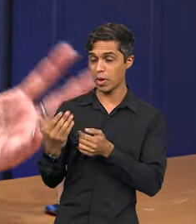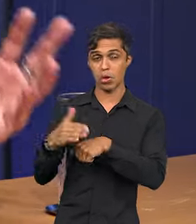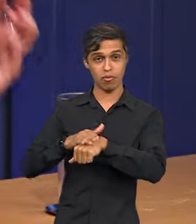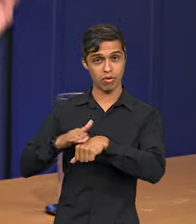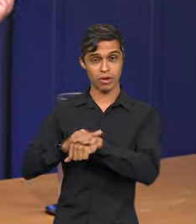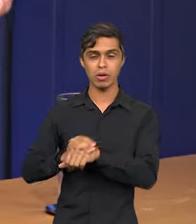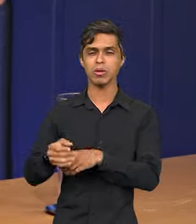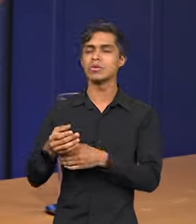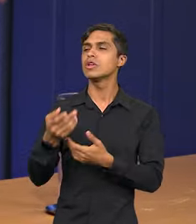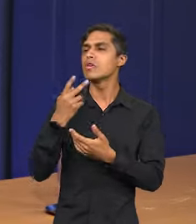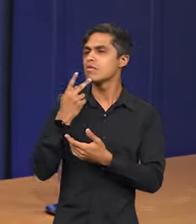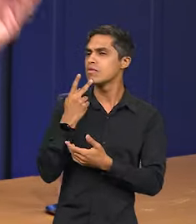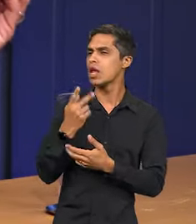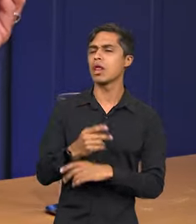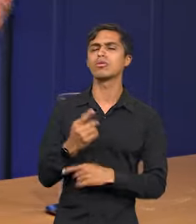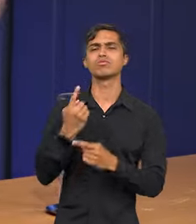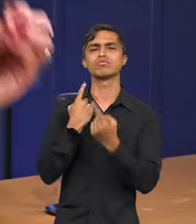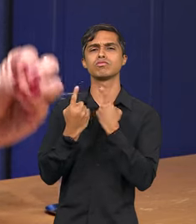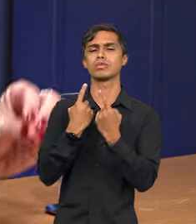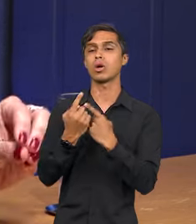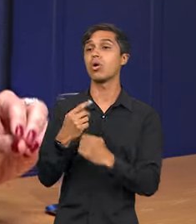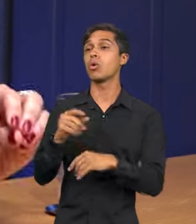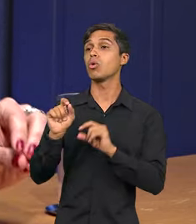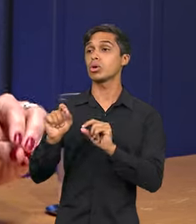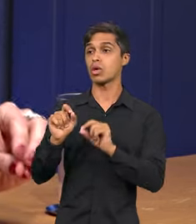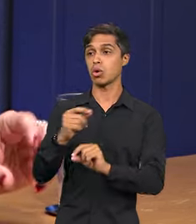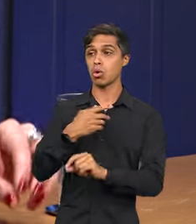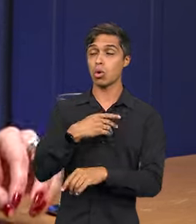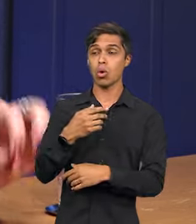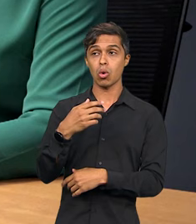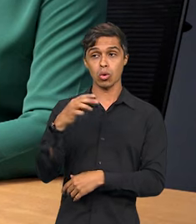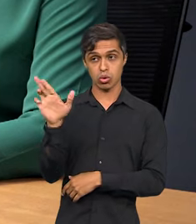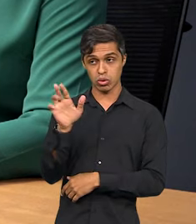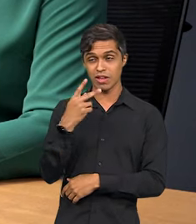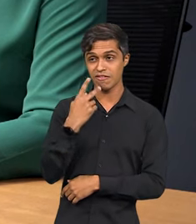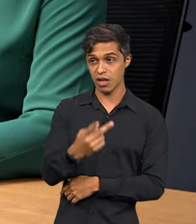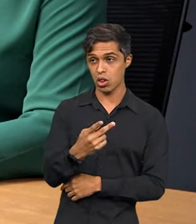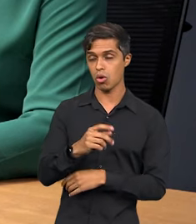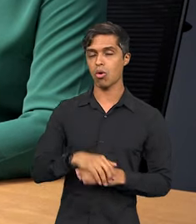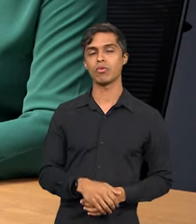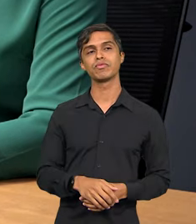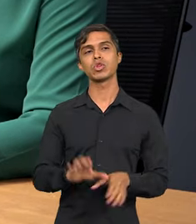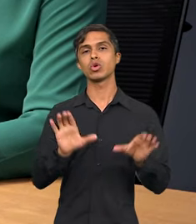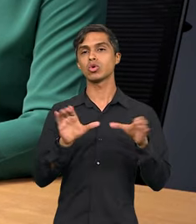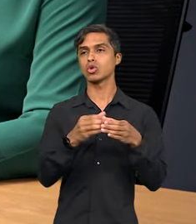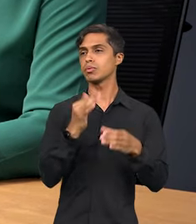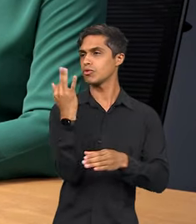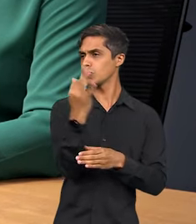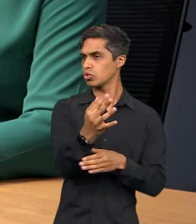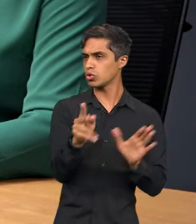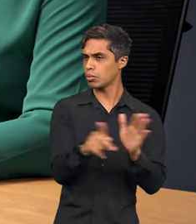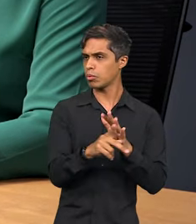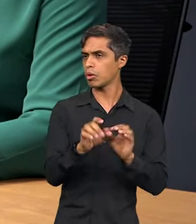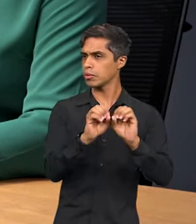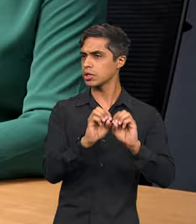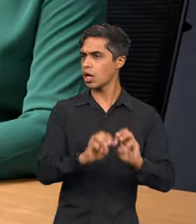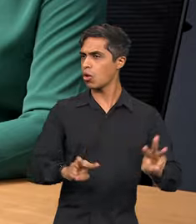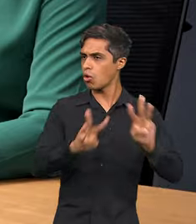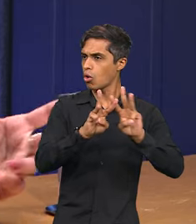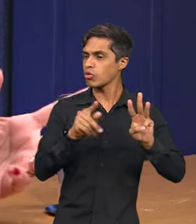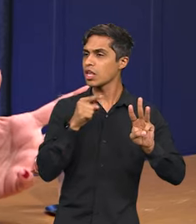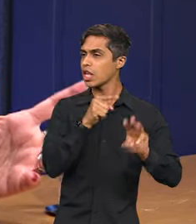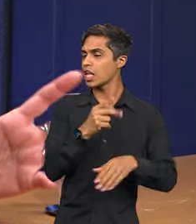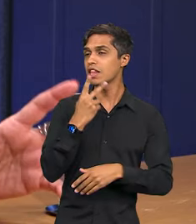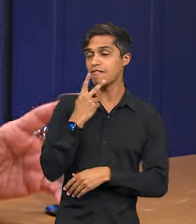conversa puxando um pouco por um discurso que o presidente Lula fez na Cúpula do futuro da ONU em que